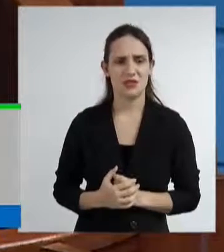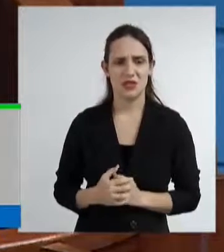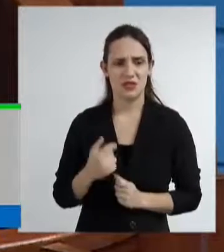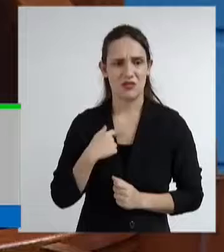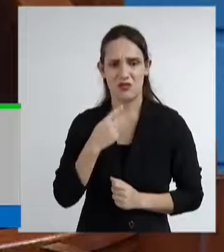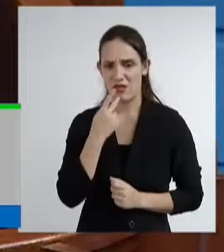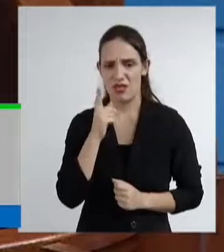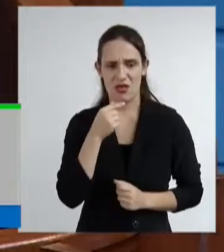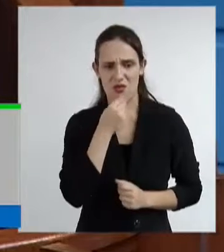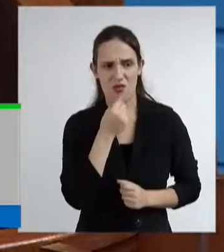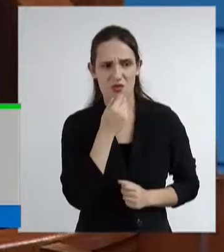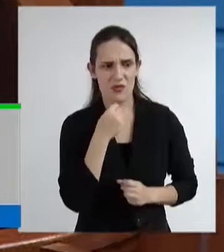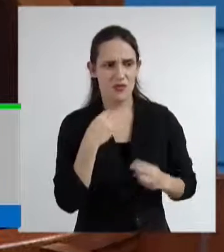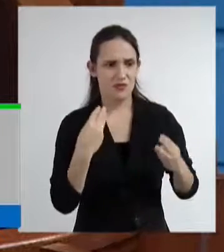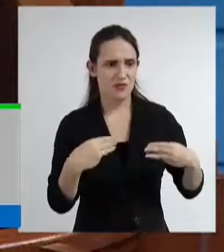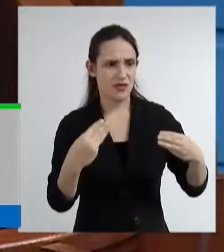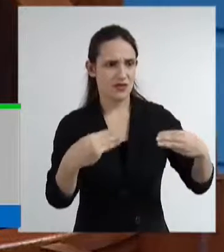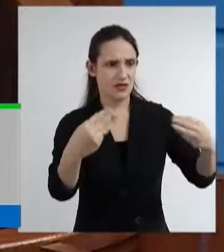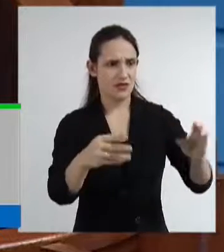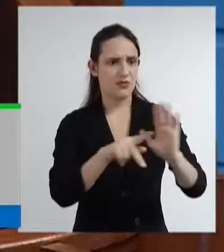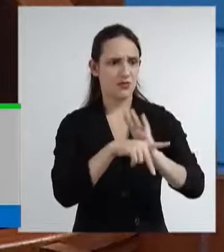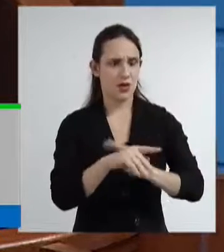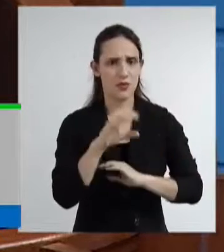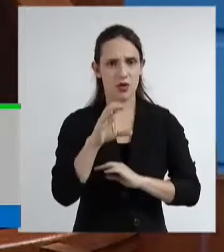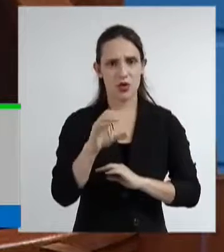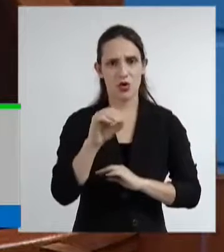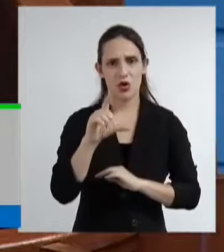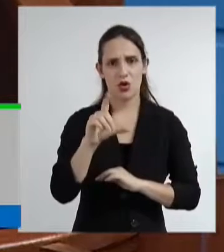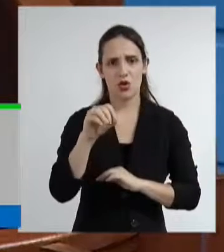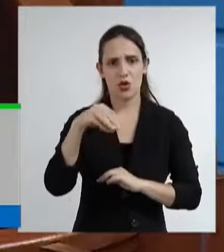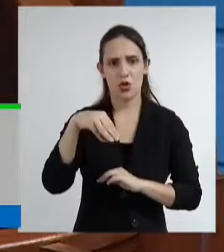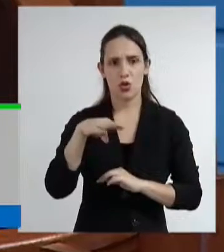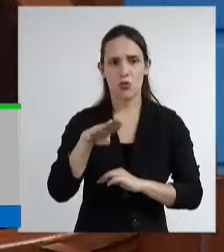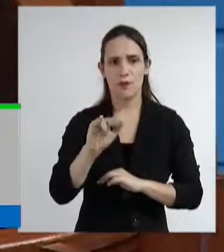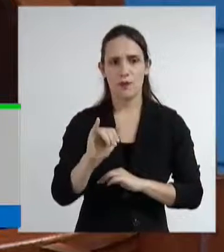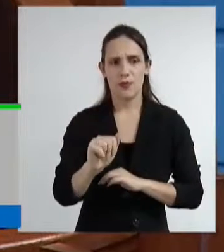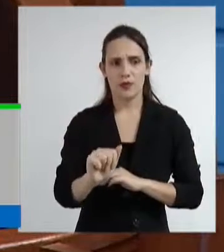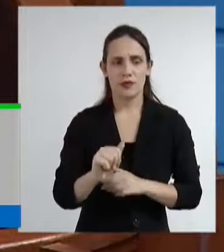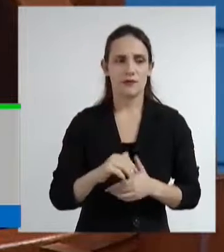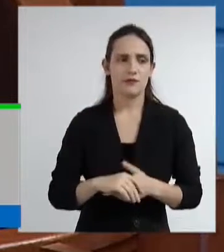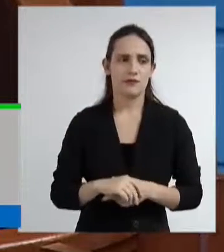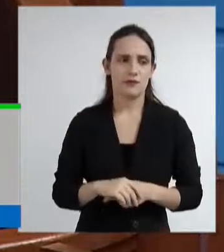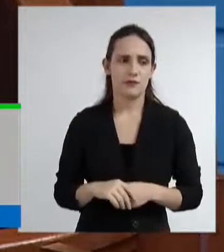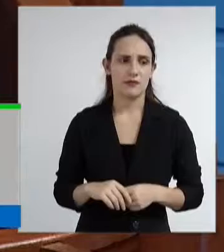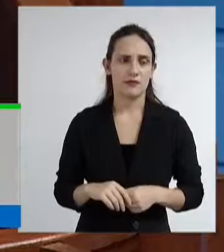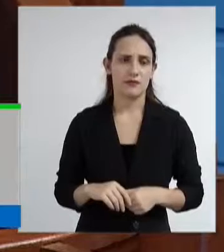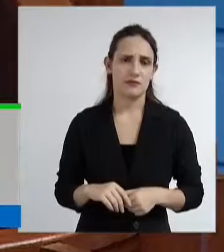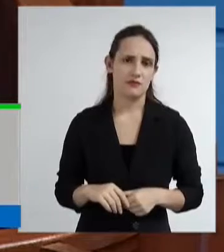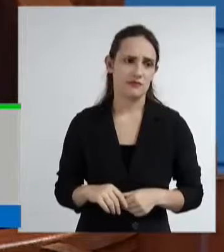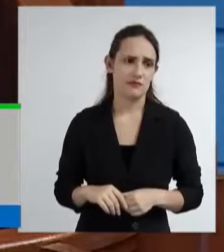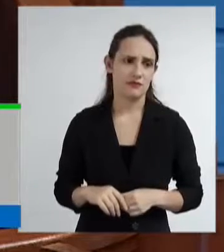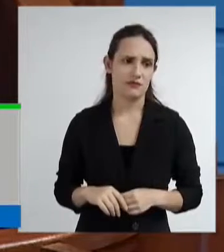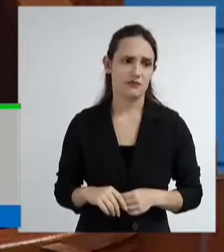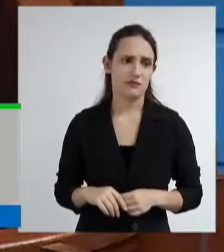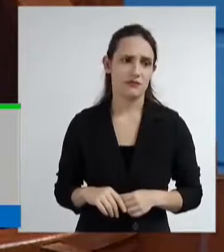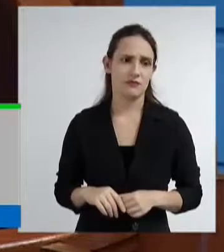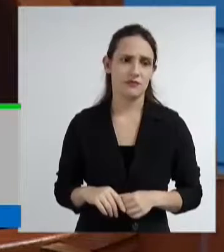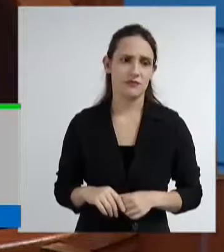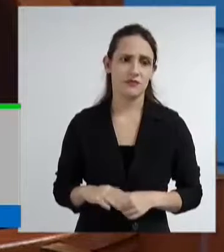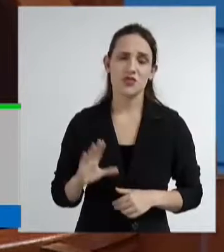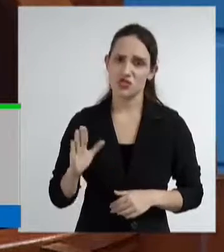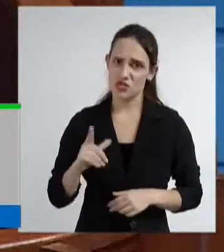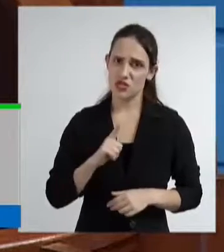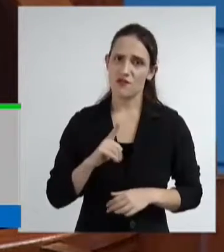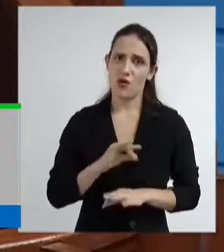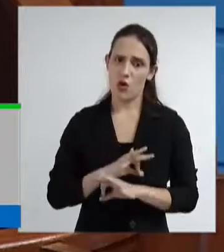da Educação, que é colombiano, que nasceu lá, até porque ele já prestou relevantes serviços ao